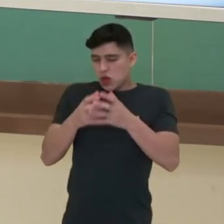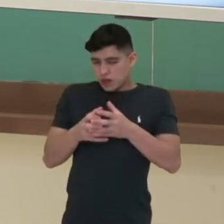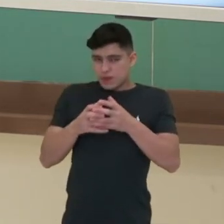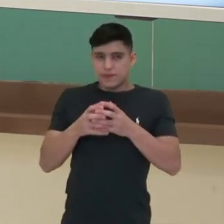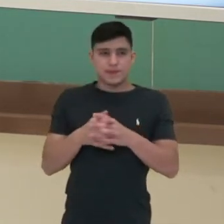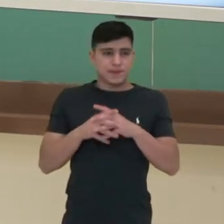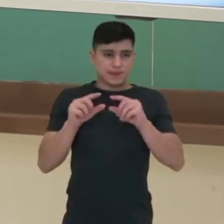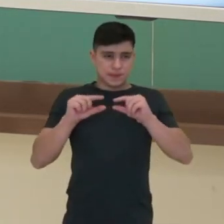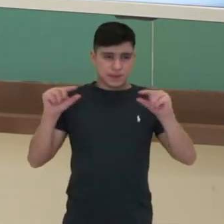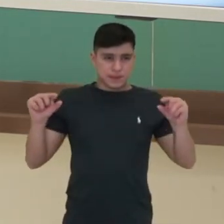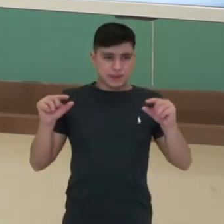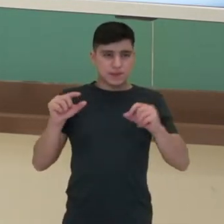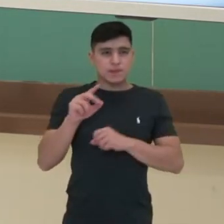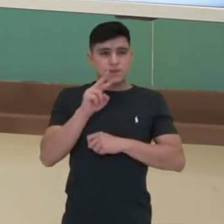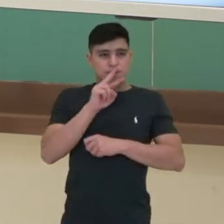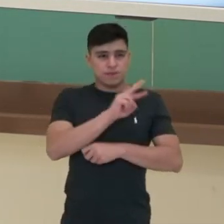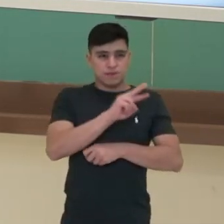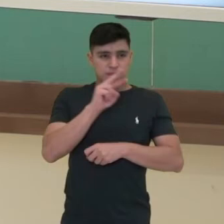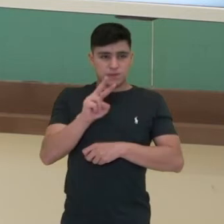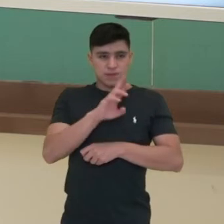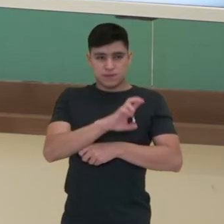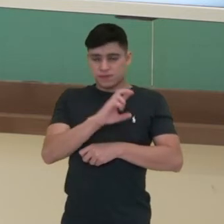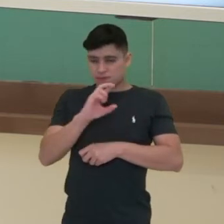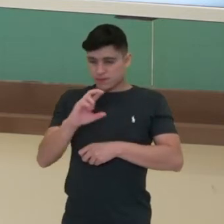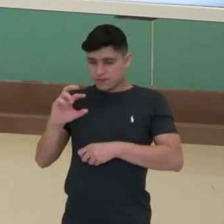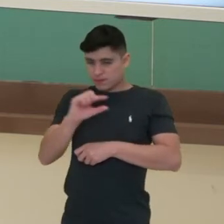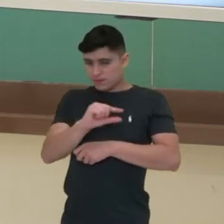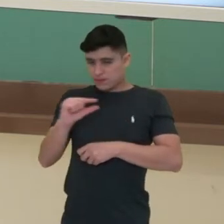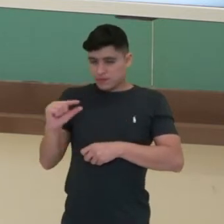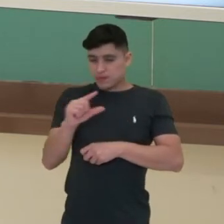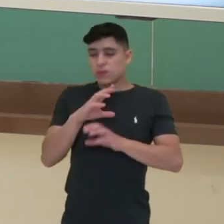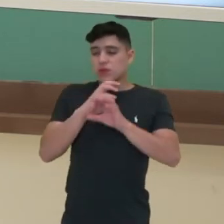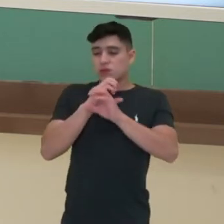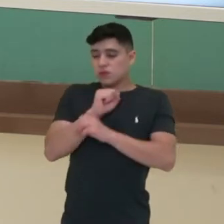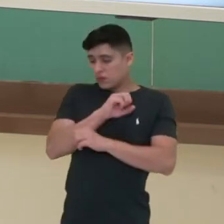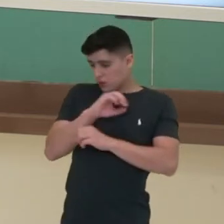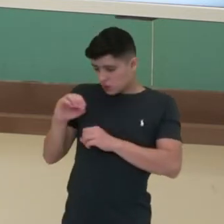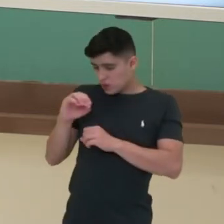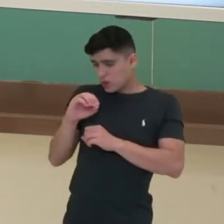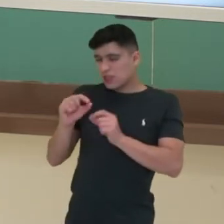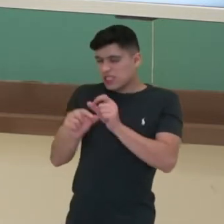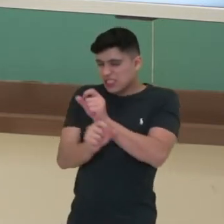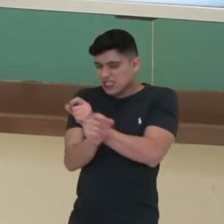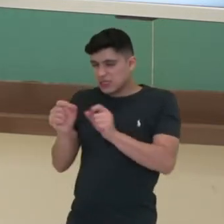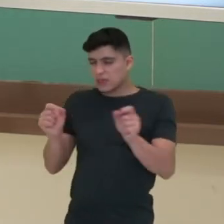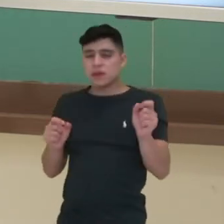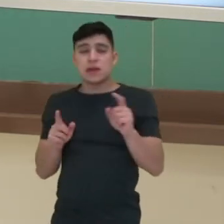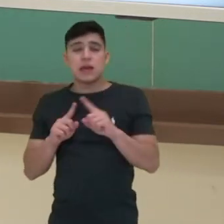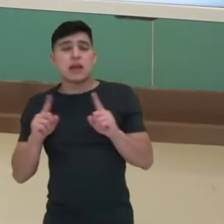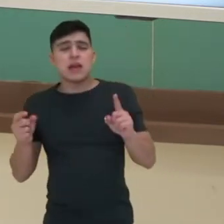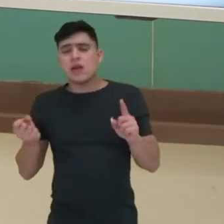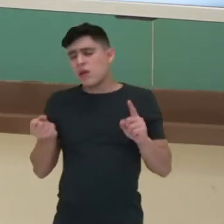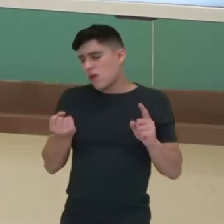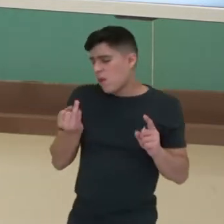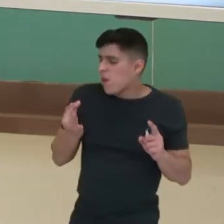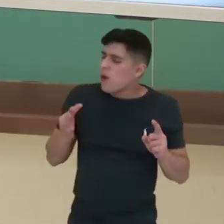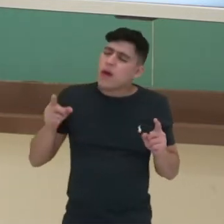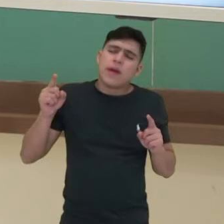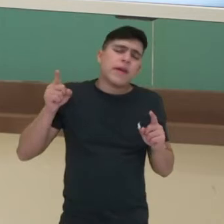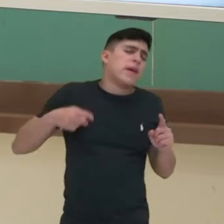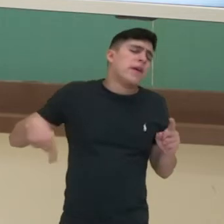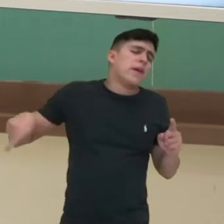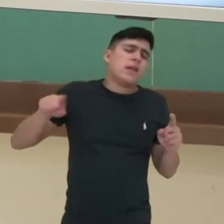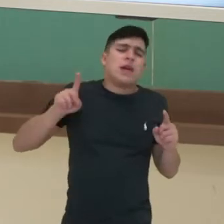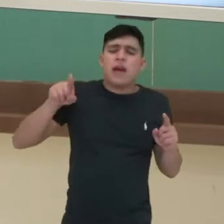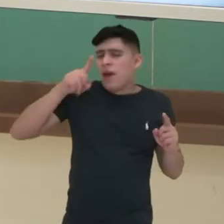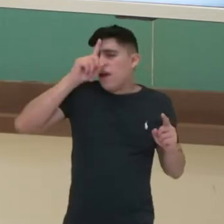Vzinho, Rzinho, Rzinho, originou 800 indivíduos. Quantos desses indivíduos, essas ervilhas,